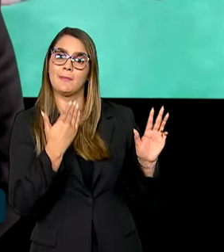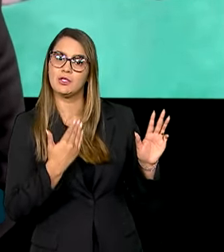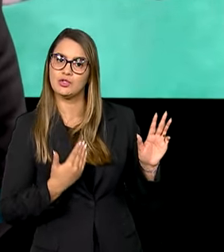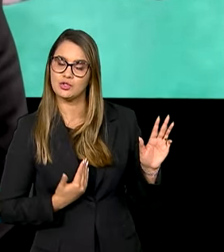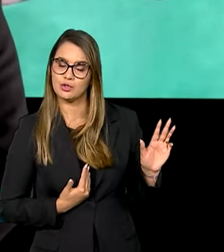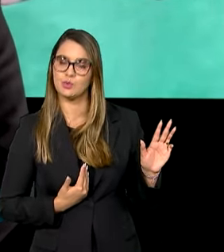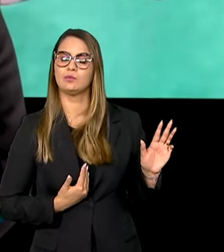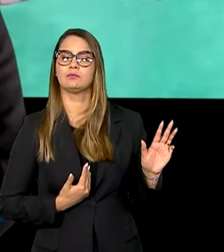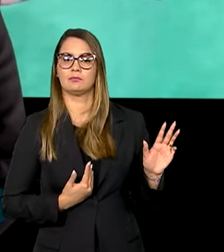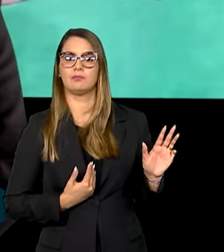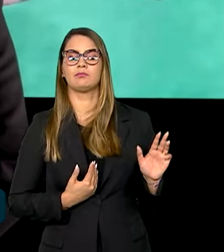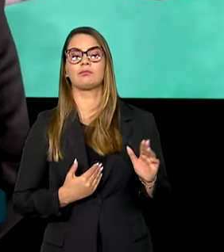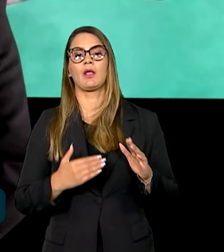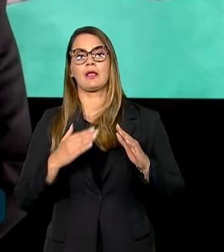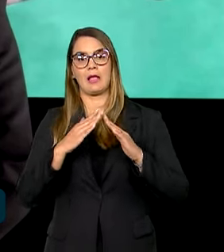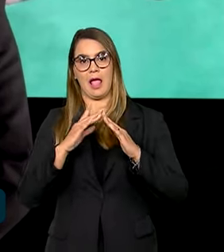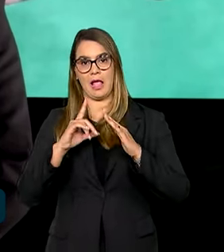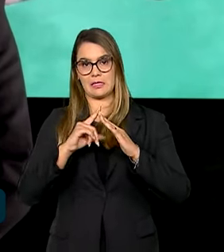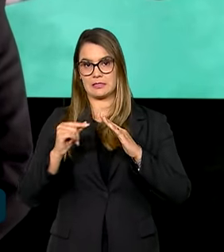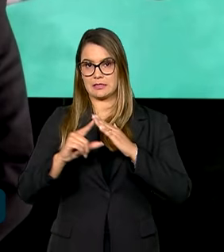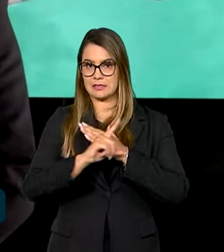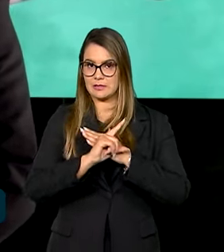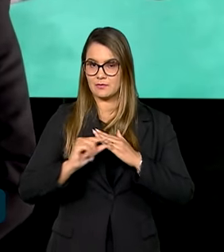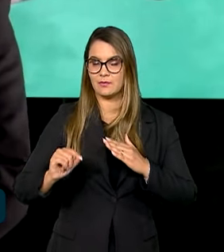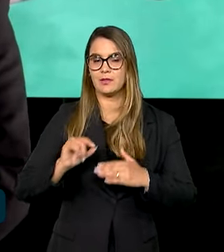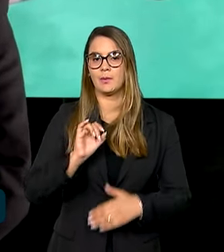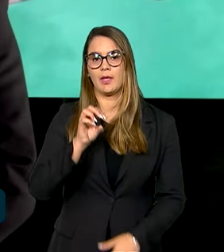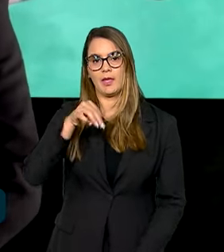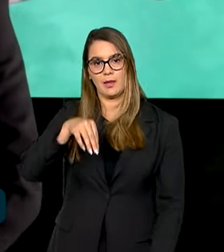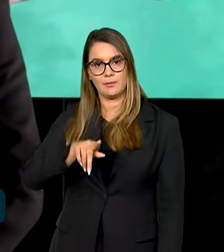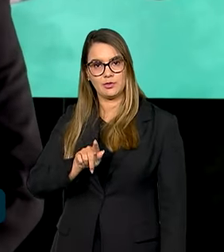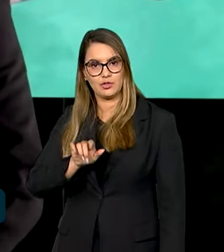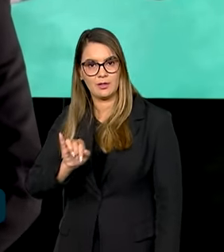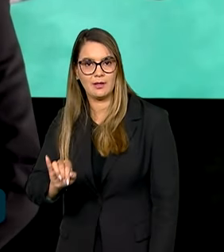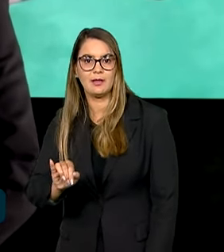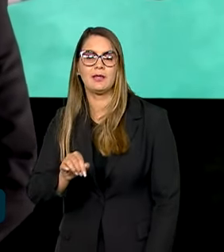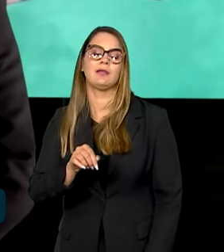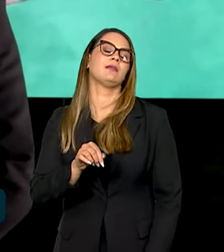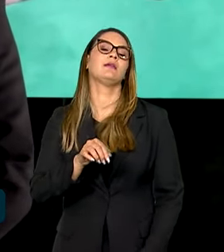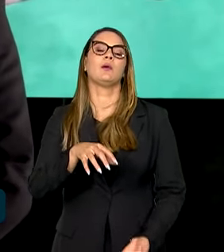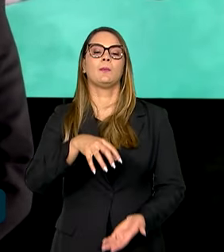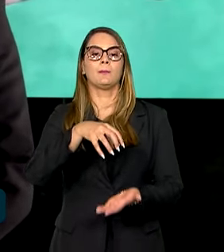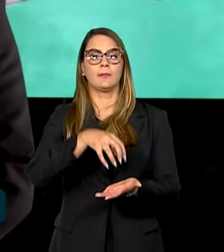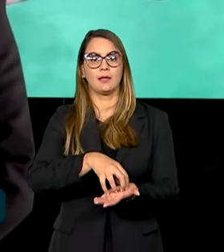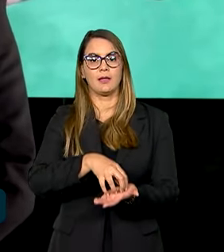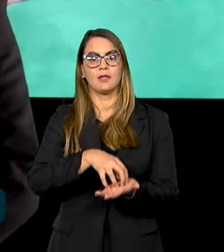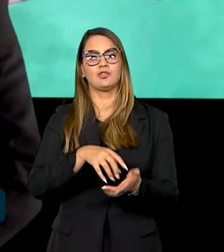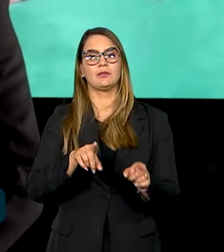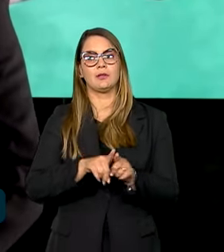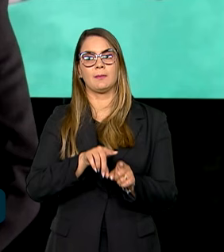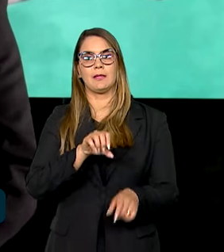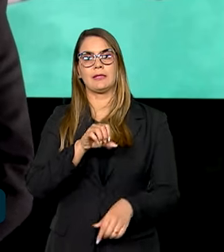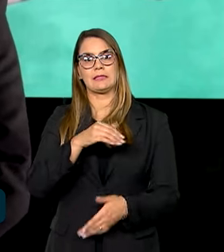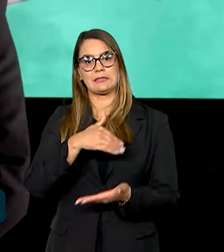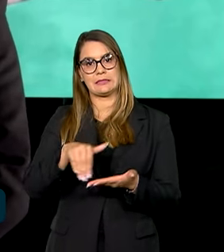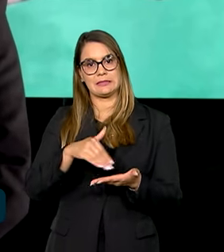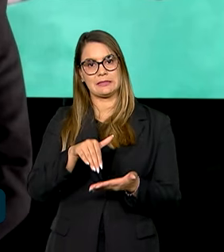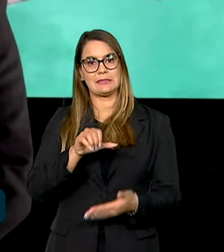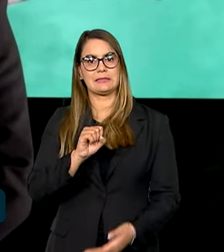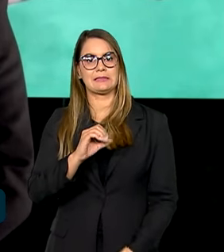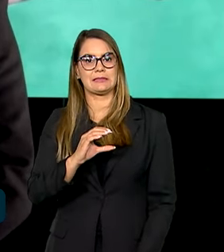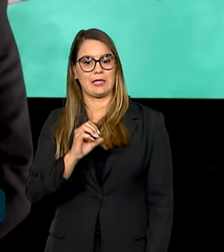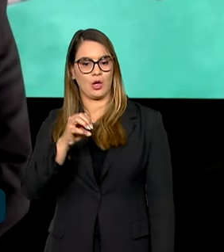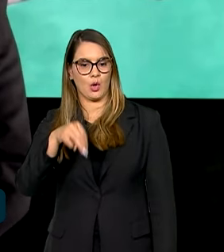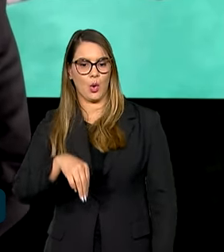a Casa Civil, o MGI, o gabinete do presidente e a SECOM preparassem essa ferramenta,